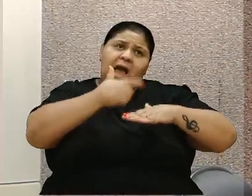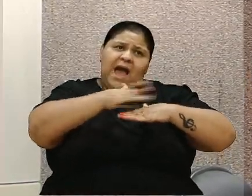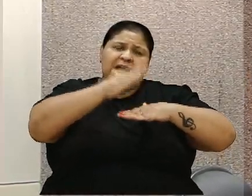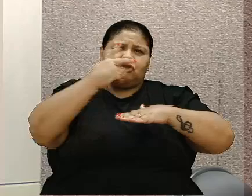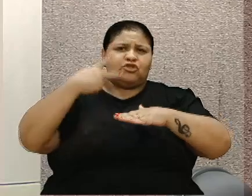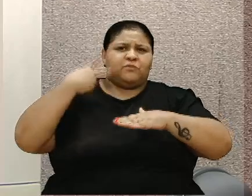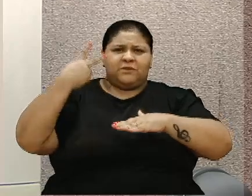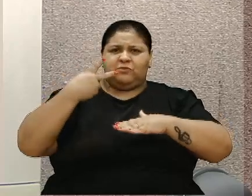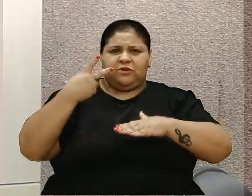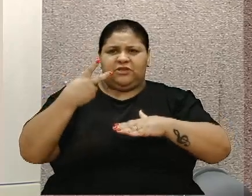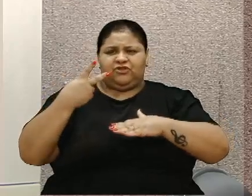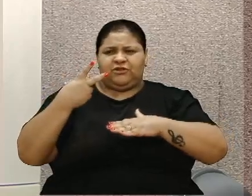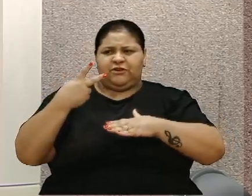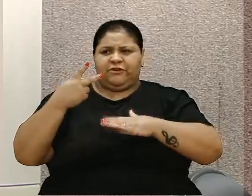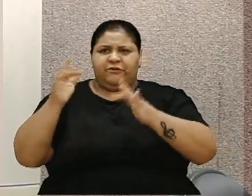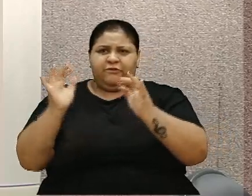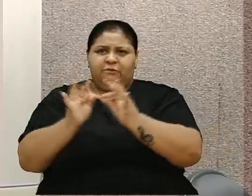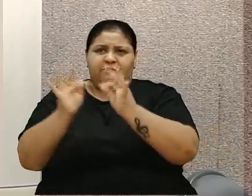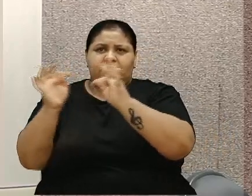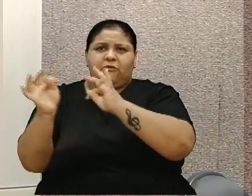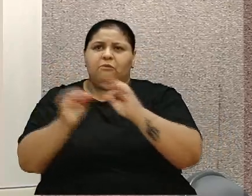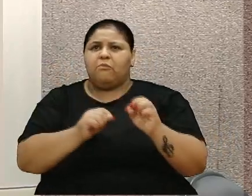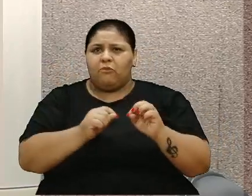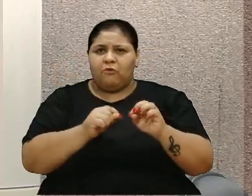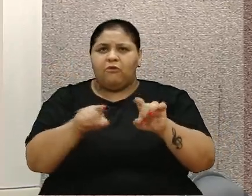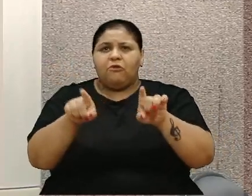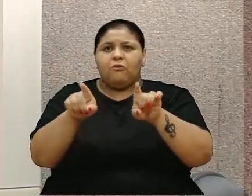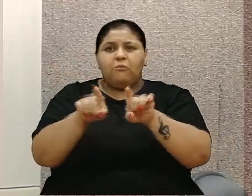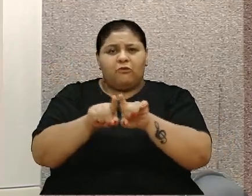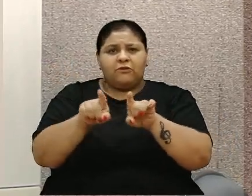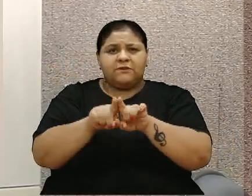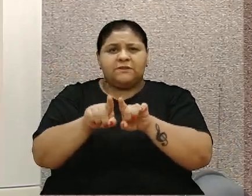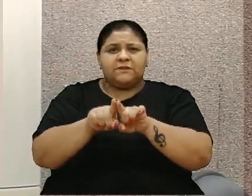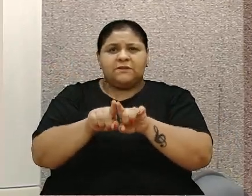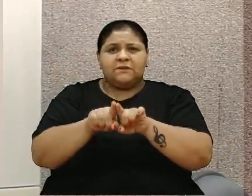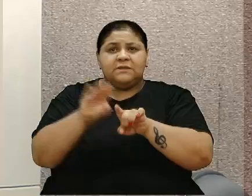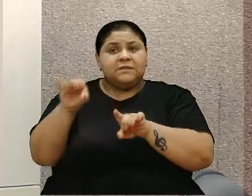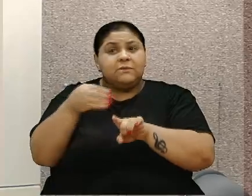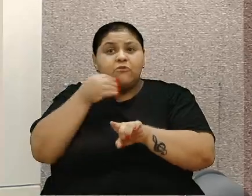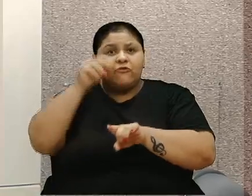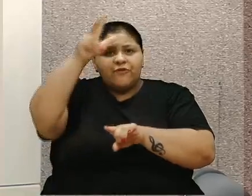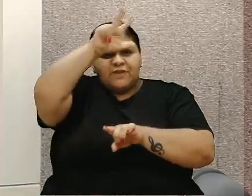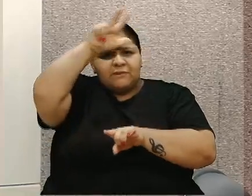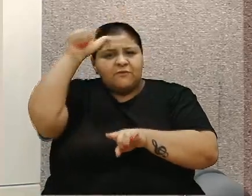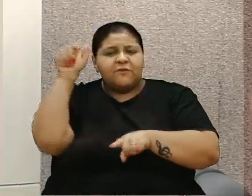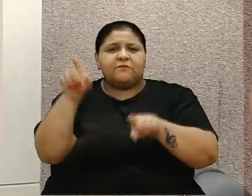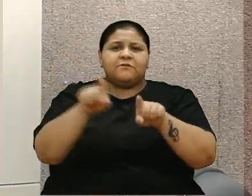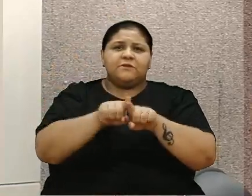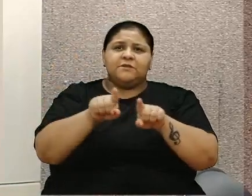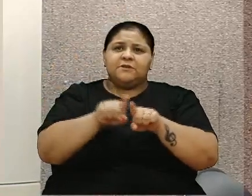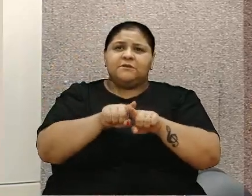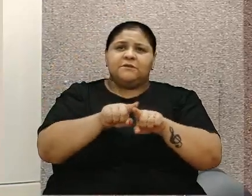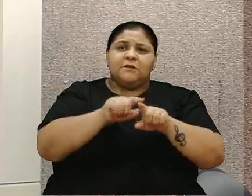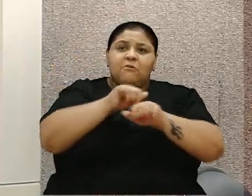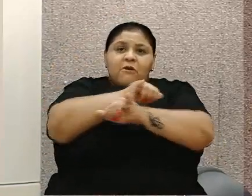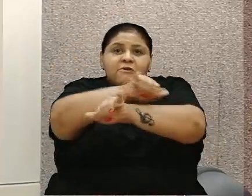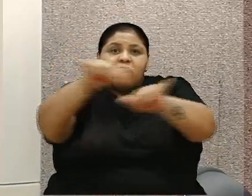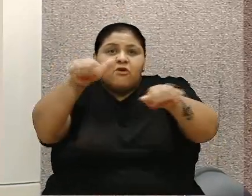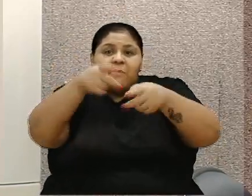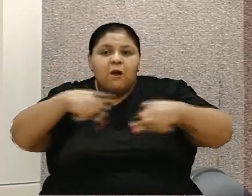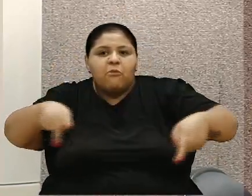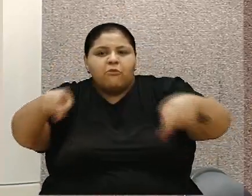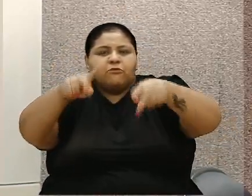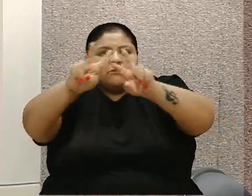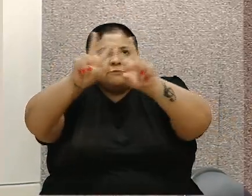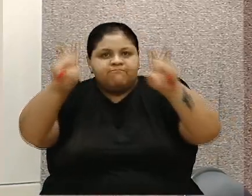pode beber também da tecnicidade da própria prefeitura e trazer esse assunto e publicizar isso à população realmente, né?